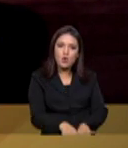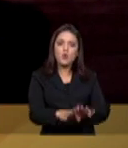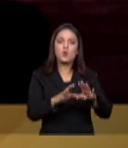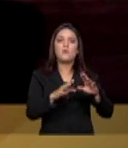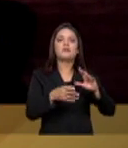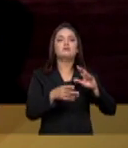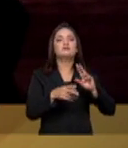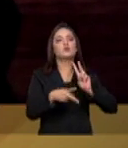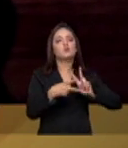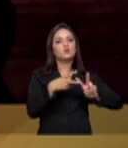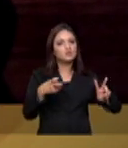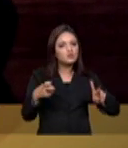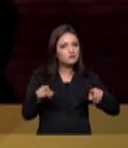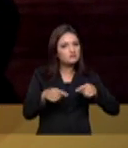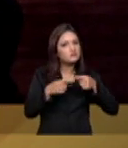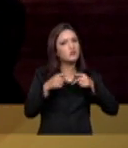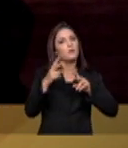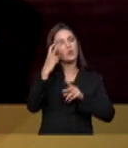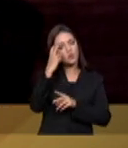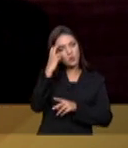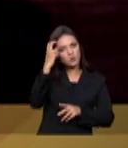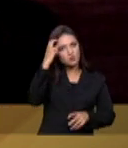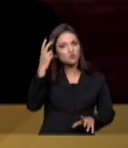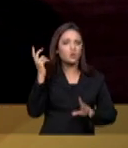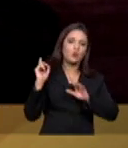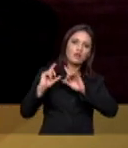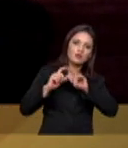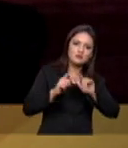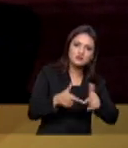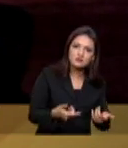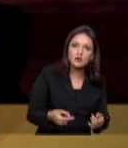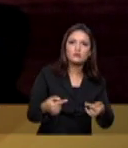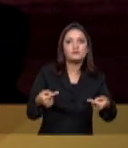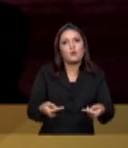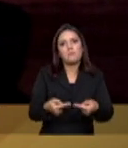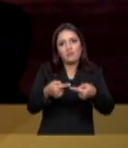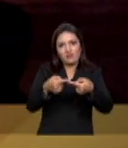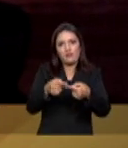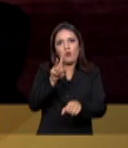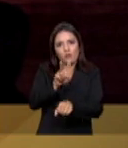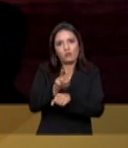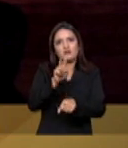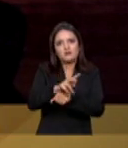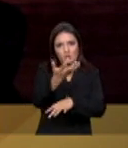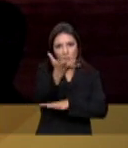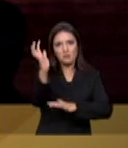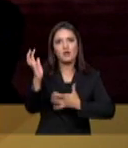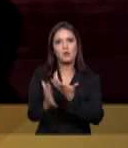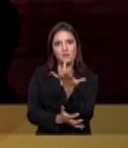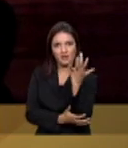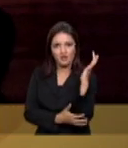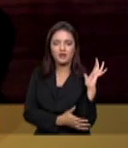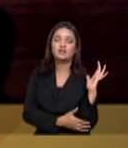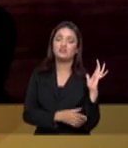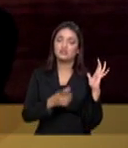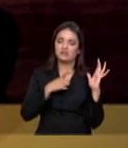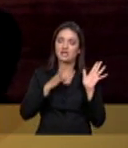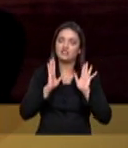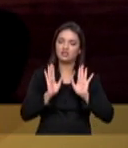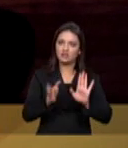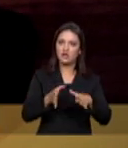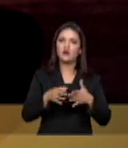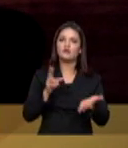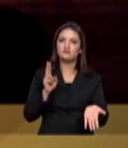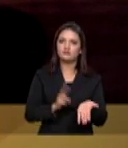produções EA proteção ao meio ambiente foi reconhecida essa compatibilidade no